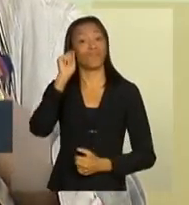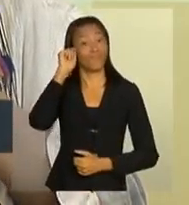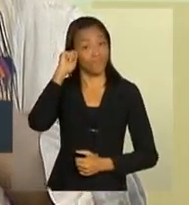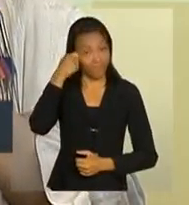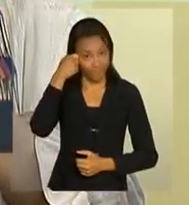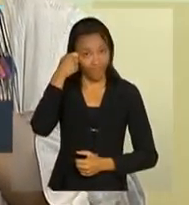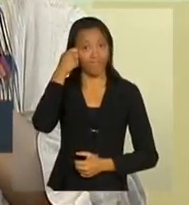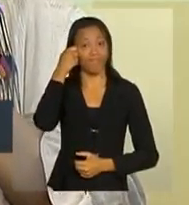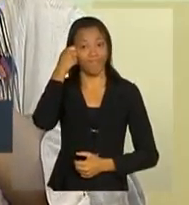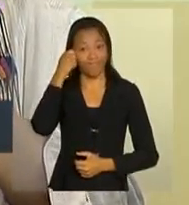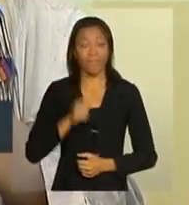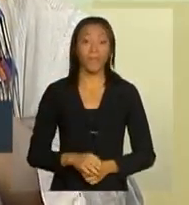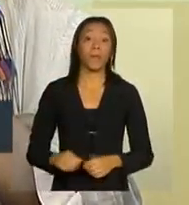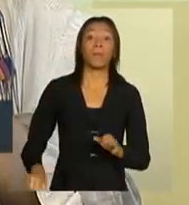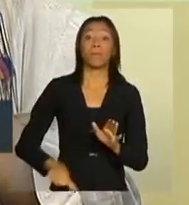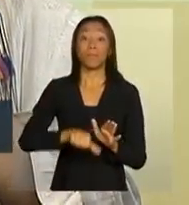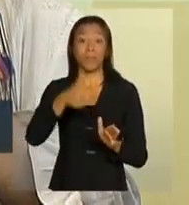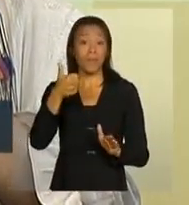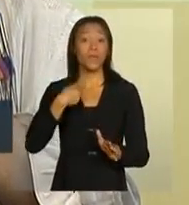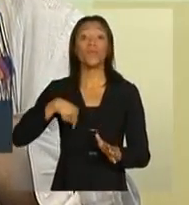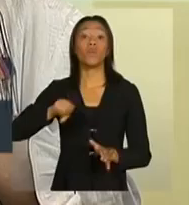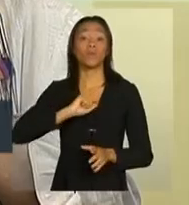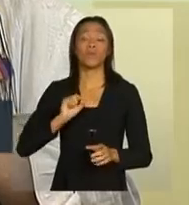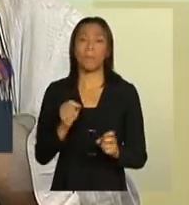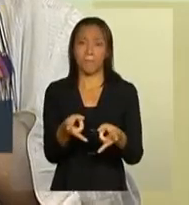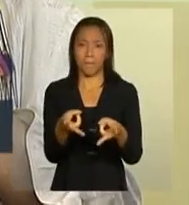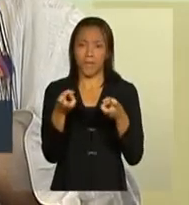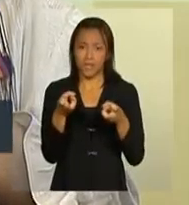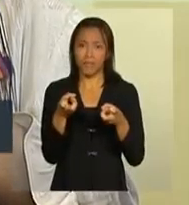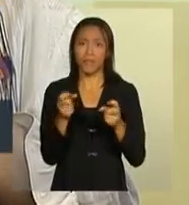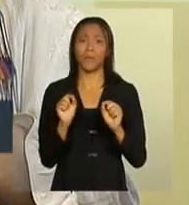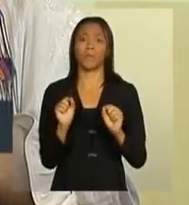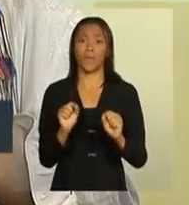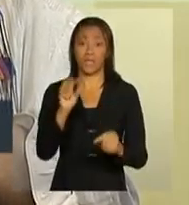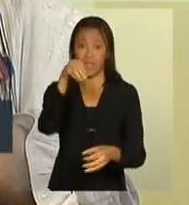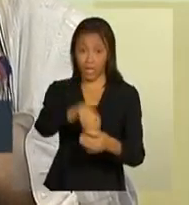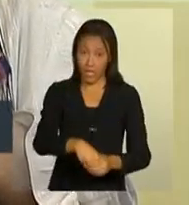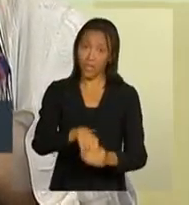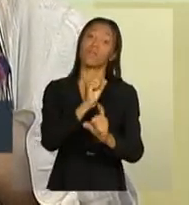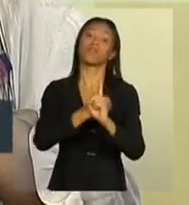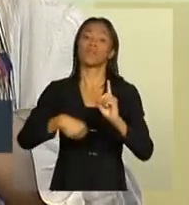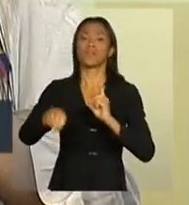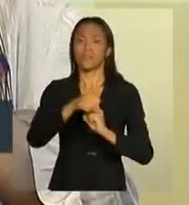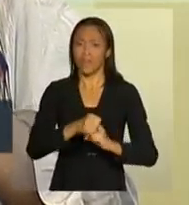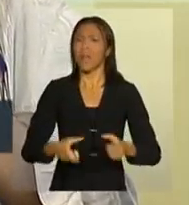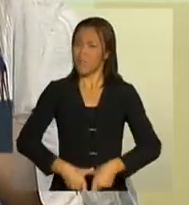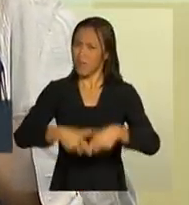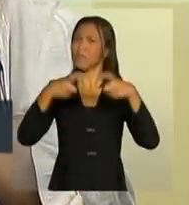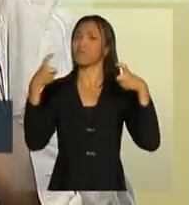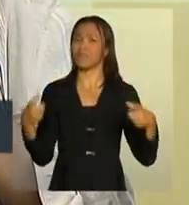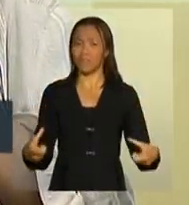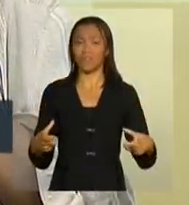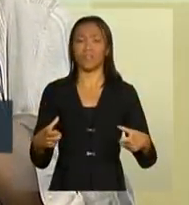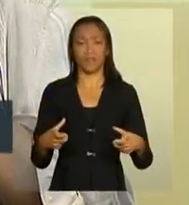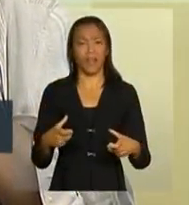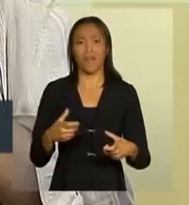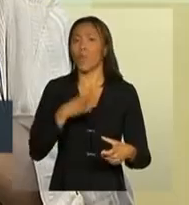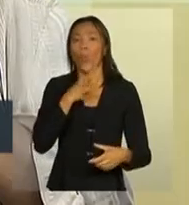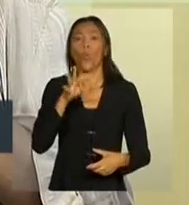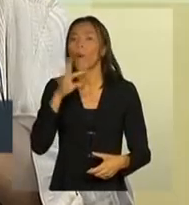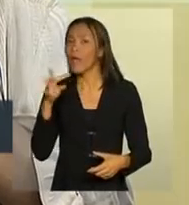Em primeiro lugar, eh, se percebe que existe eh na sociedade como um todo um desconhecimento muito